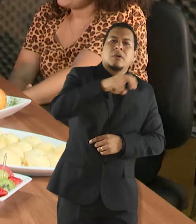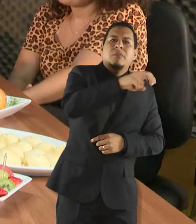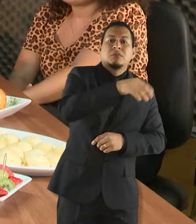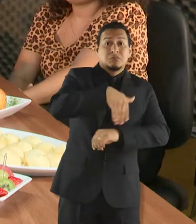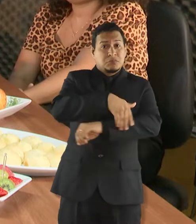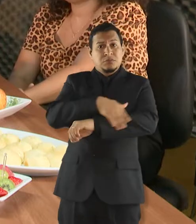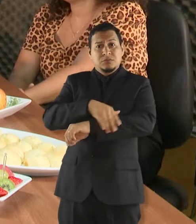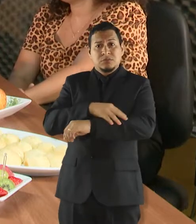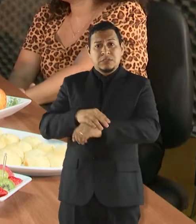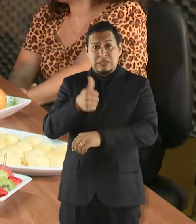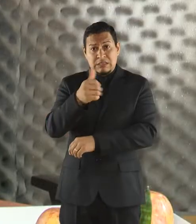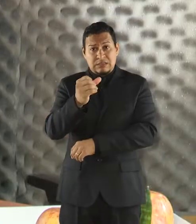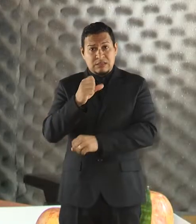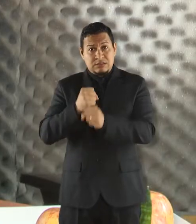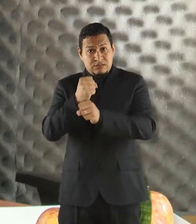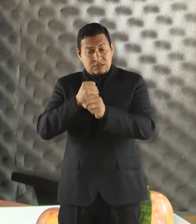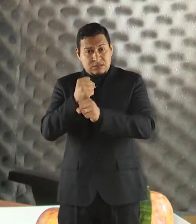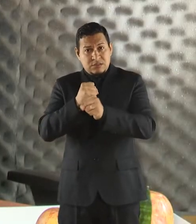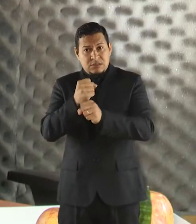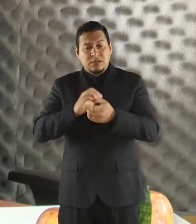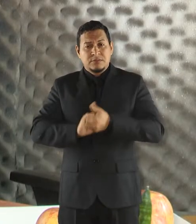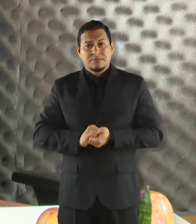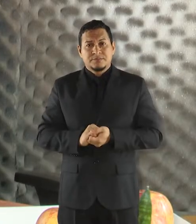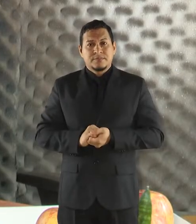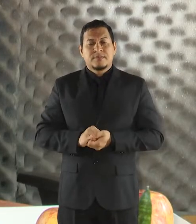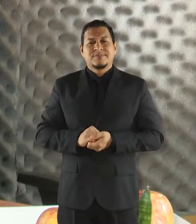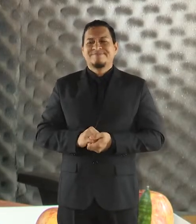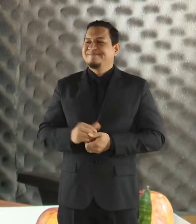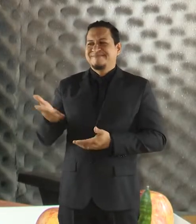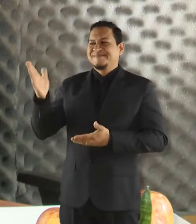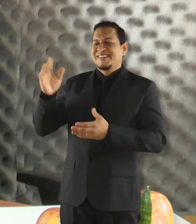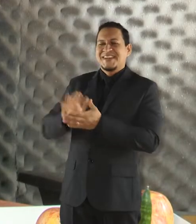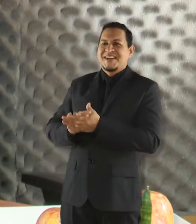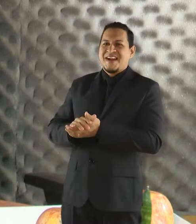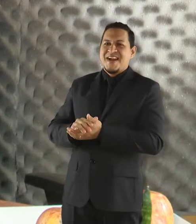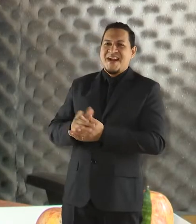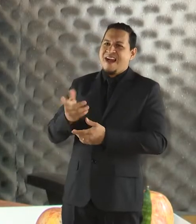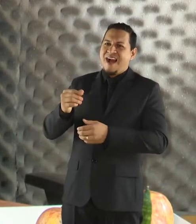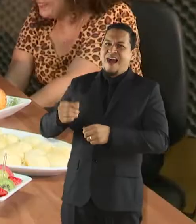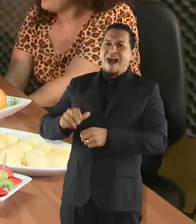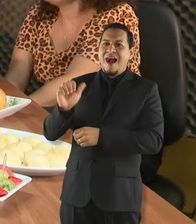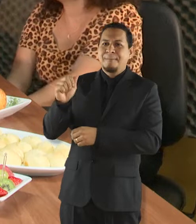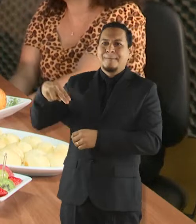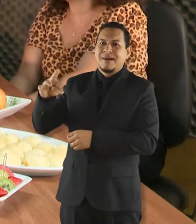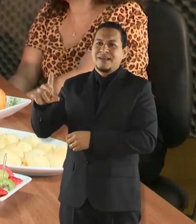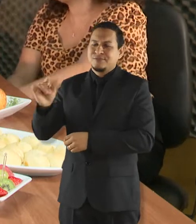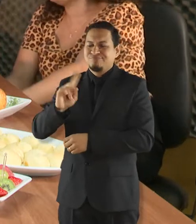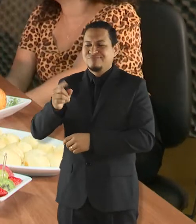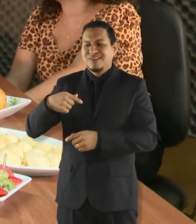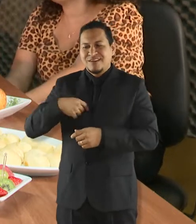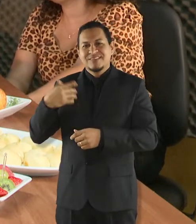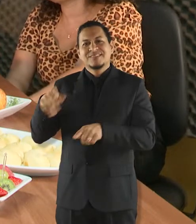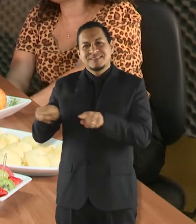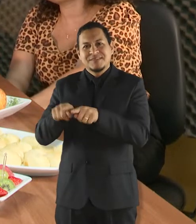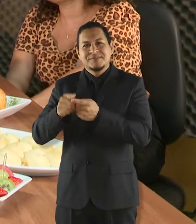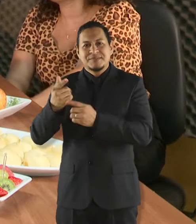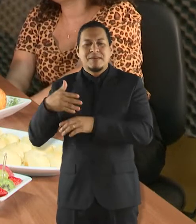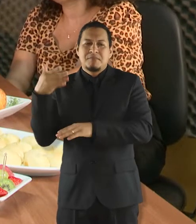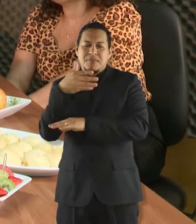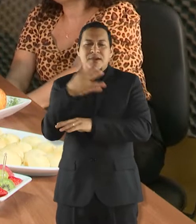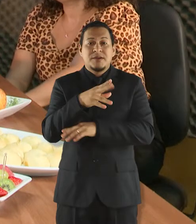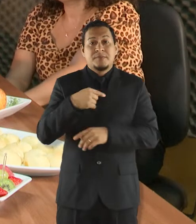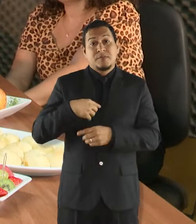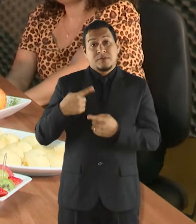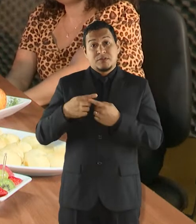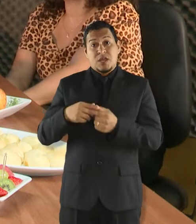rua, né? Amadora, 10 anos correndo, já tá uma papalégua aí já. Porque eu fui papaléguas, né? Tem um grupo de corrida papalégua, né? E